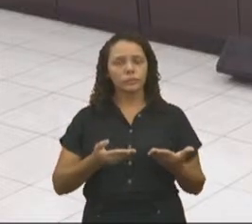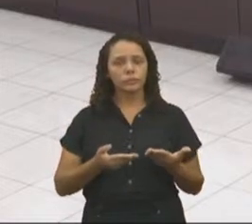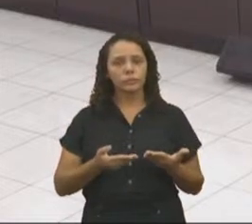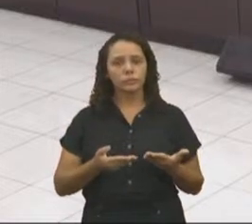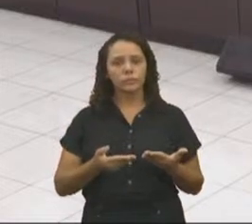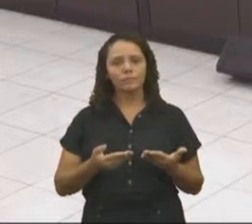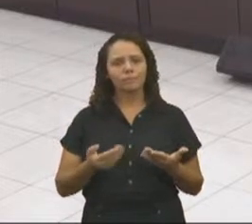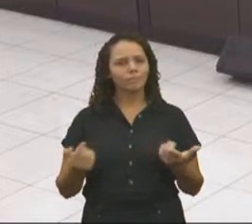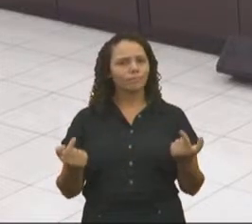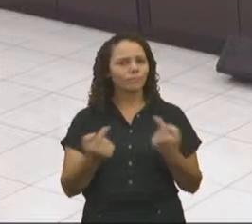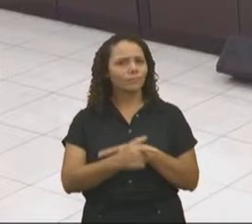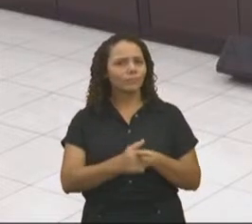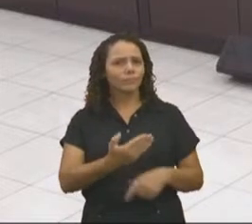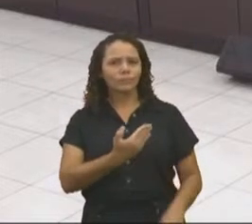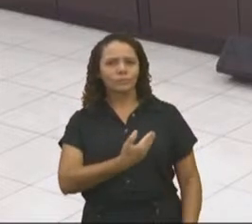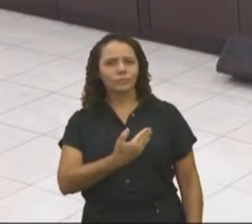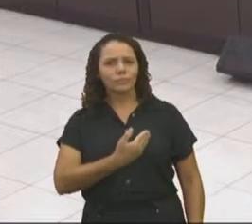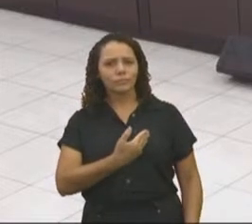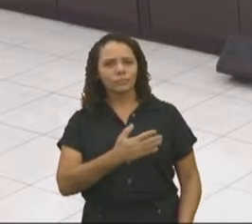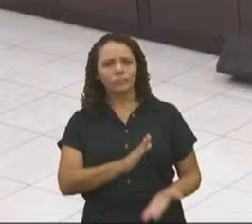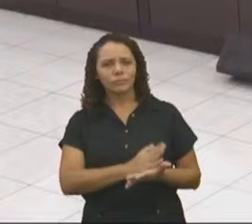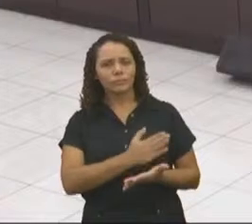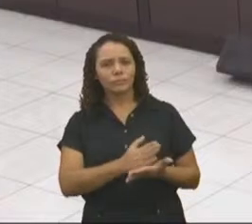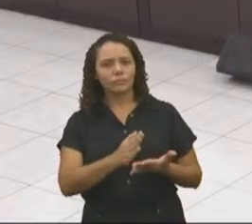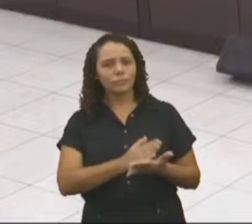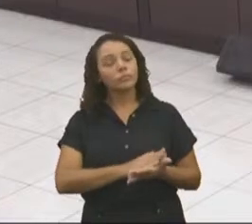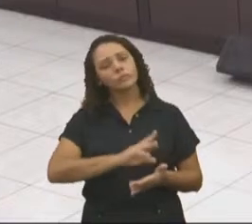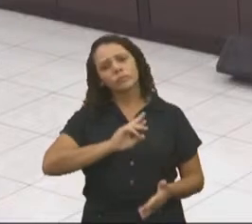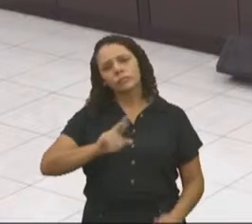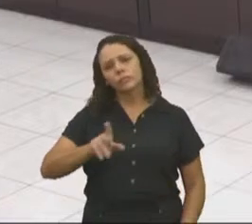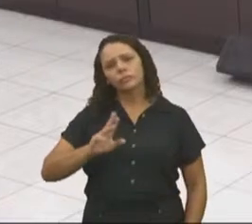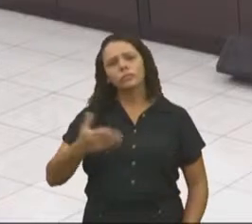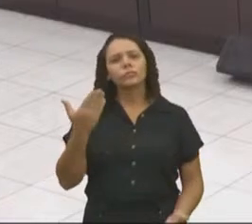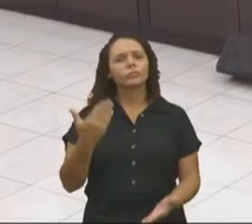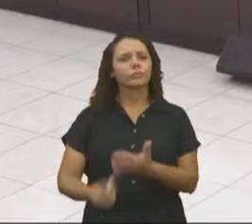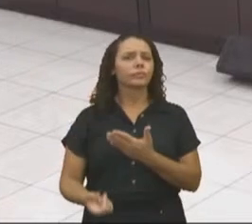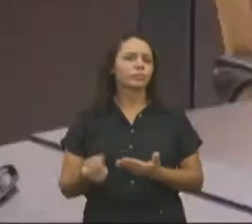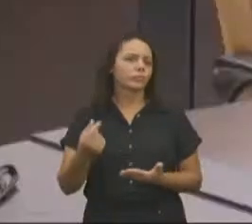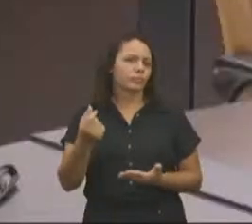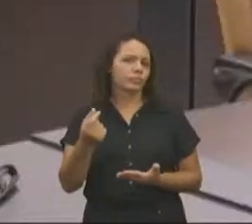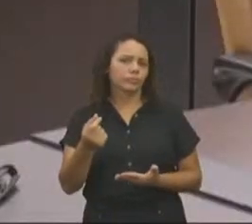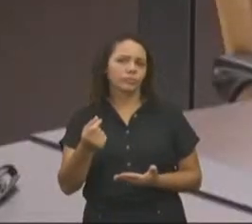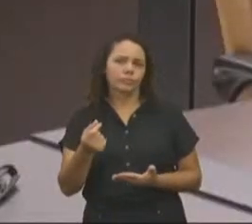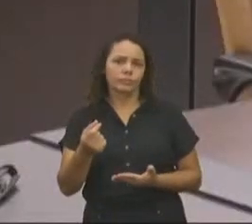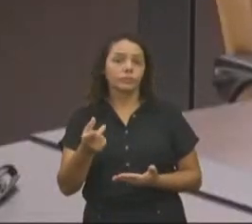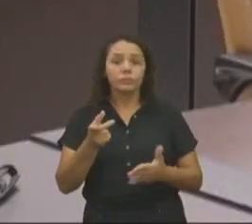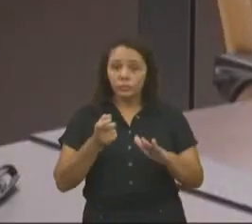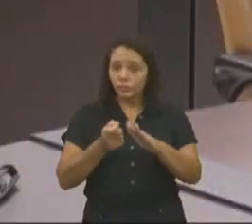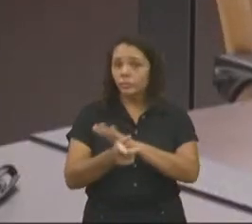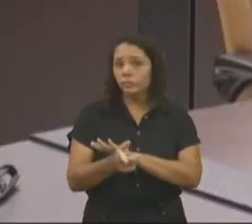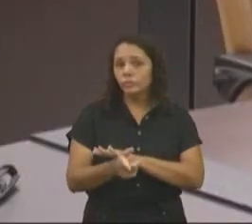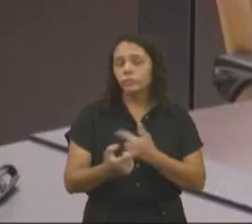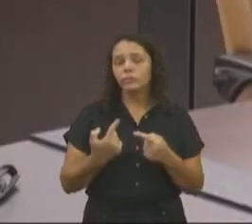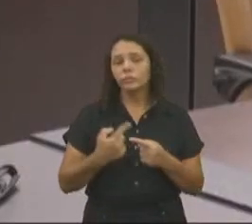contrário de alguns colegas, eu não acredito que a gente está tendo um gasto e sim um investimento, porque tudo que a gente